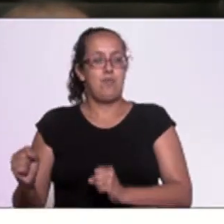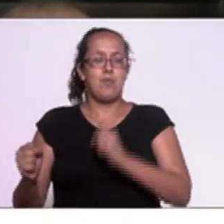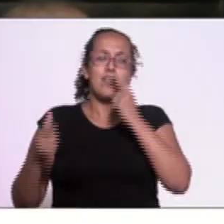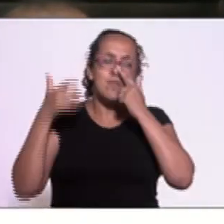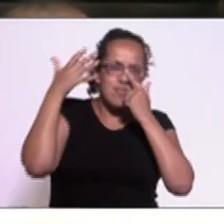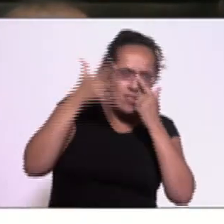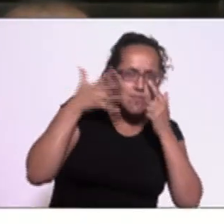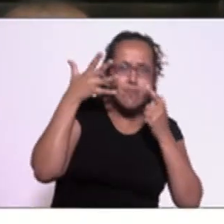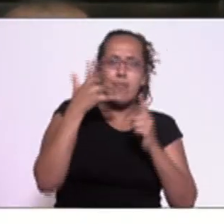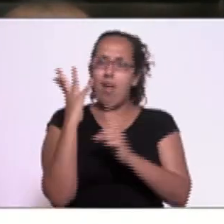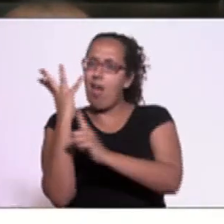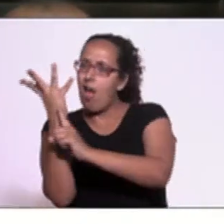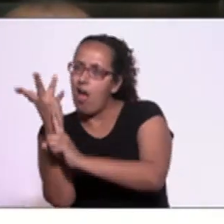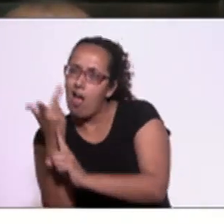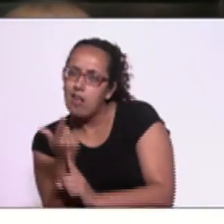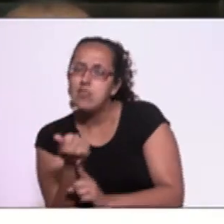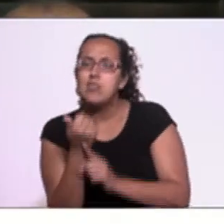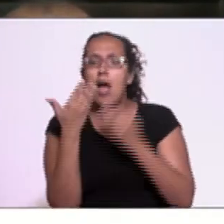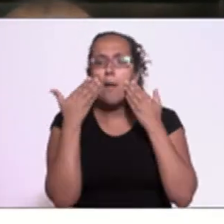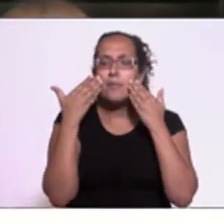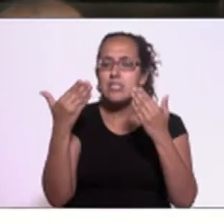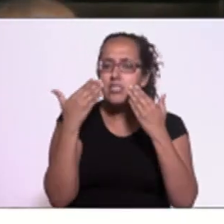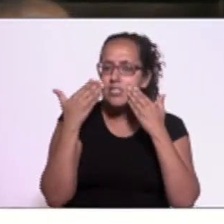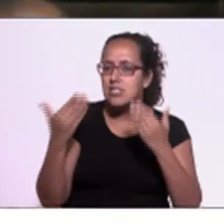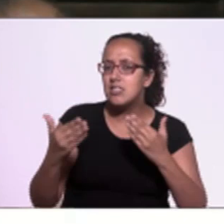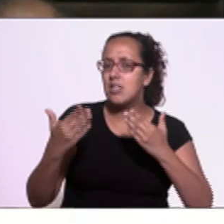seminários, exposições e apresentações.